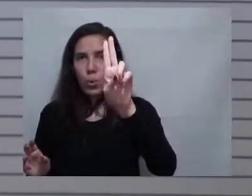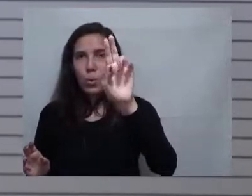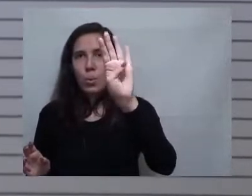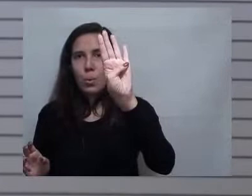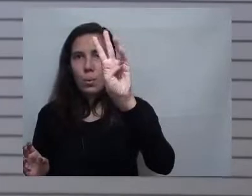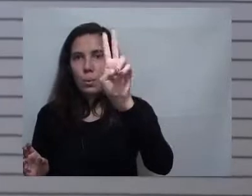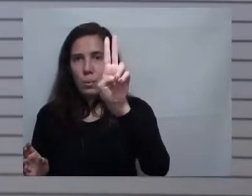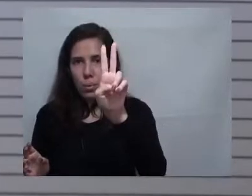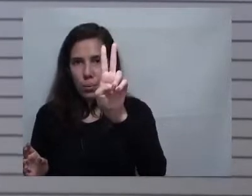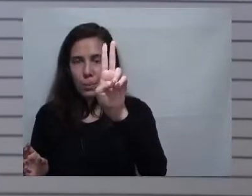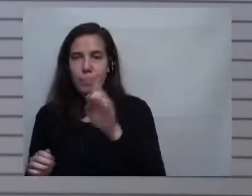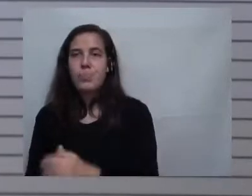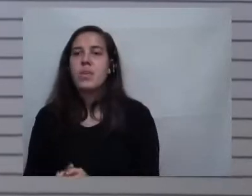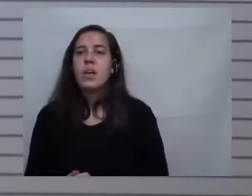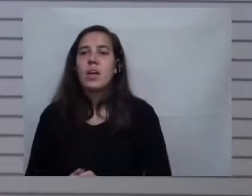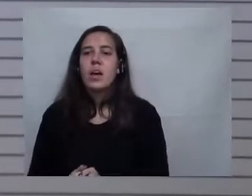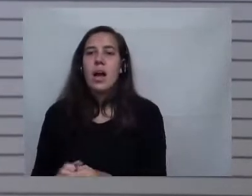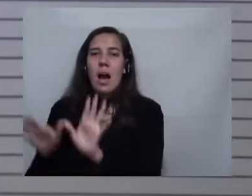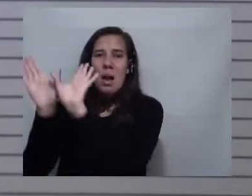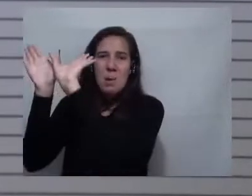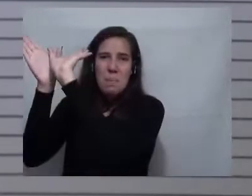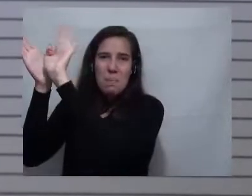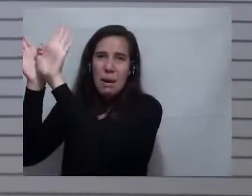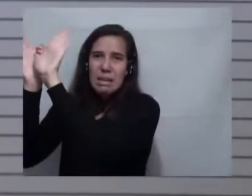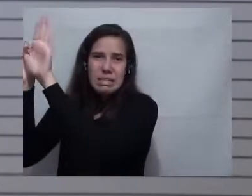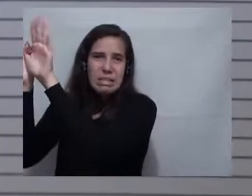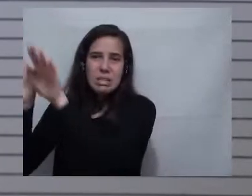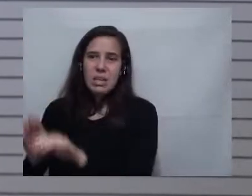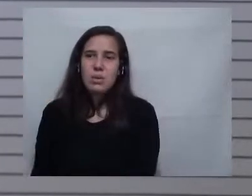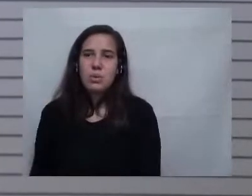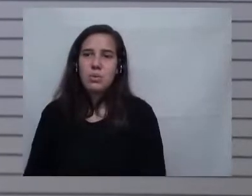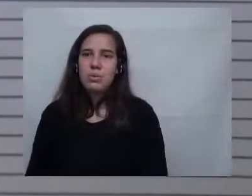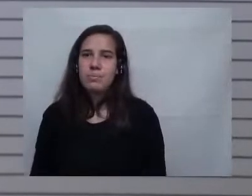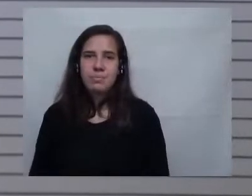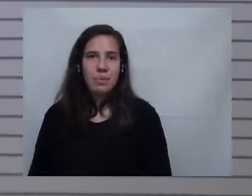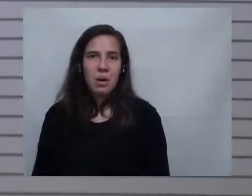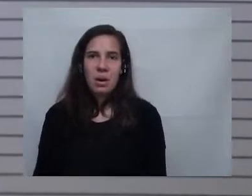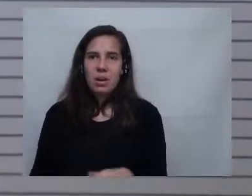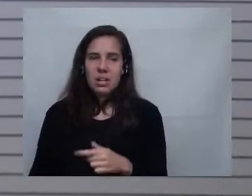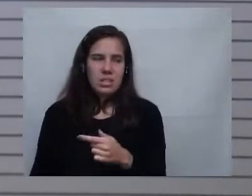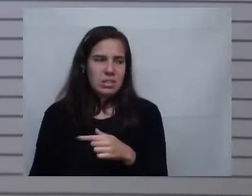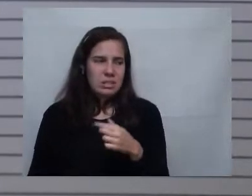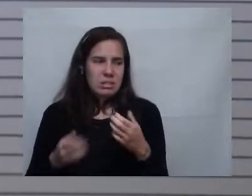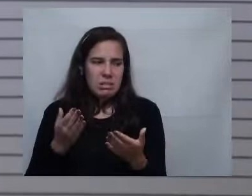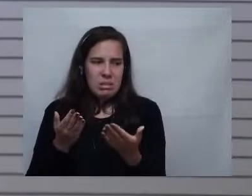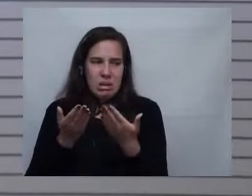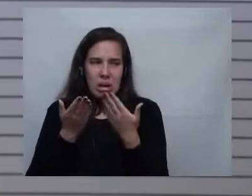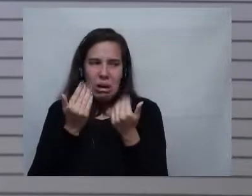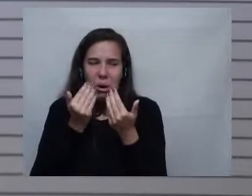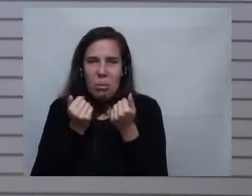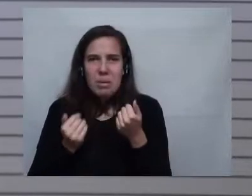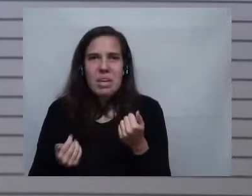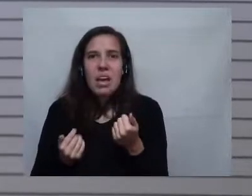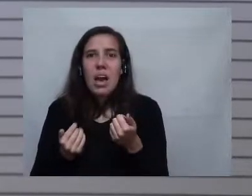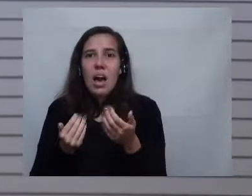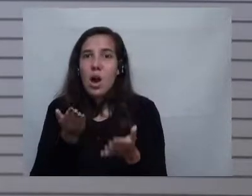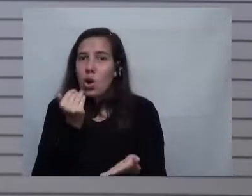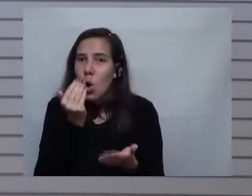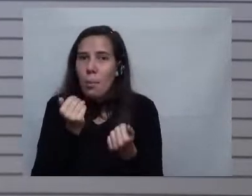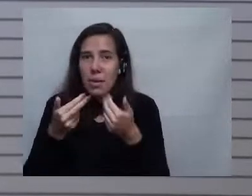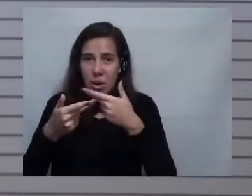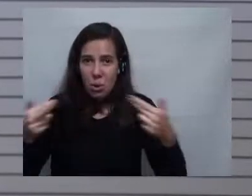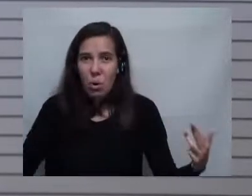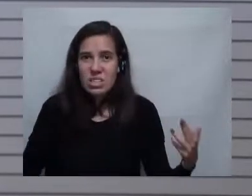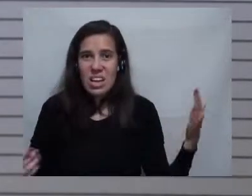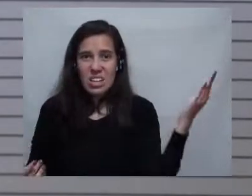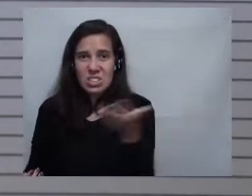bactéria o urubu cara quem é coronavírus a E aí